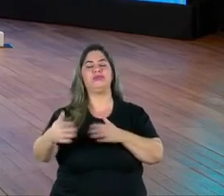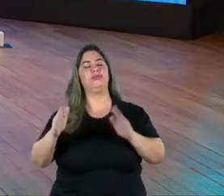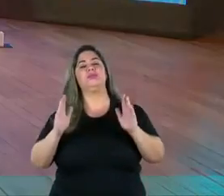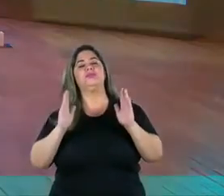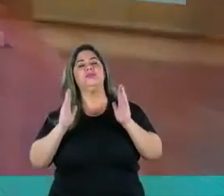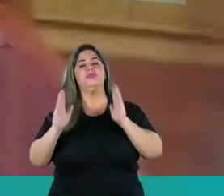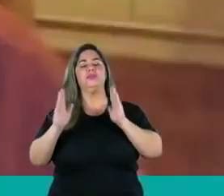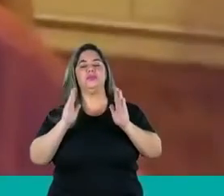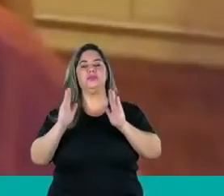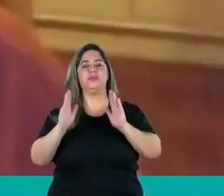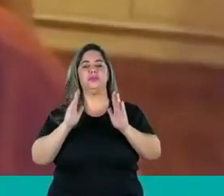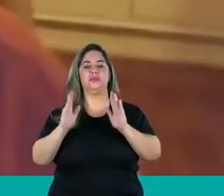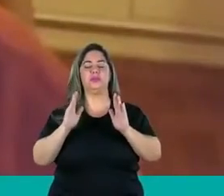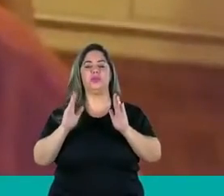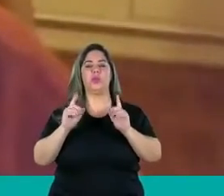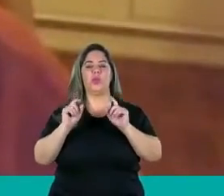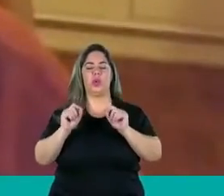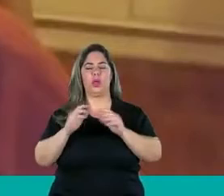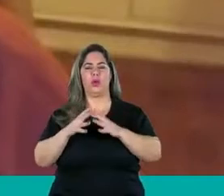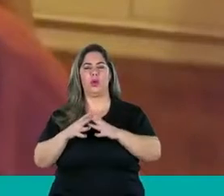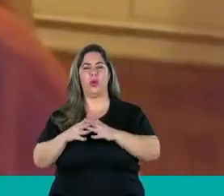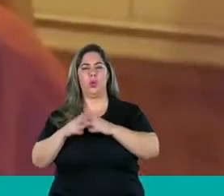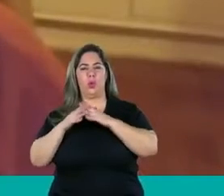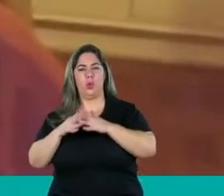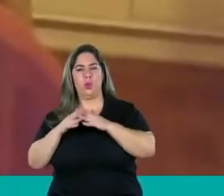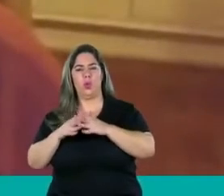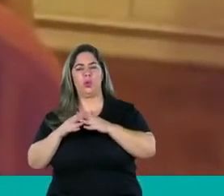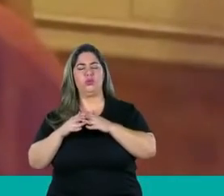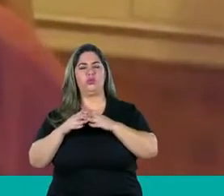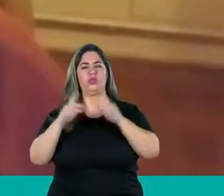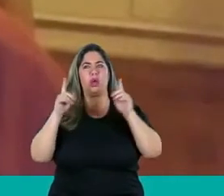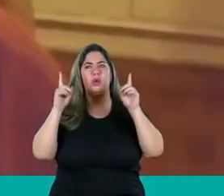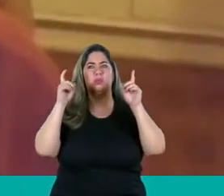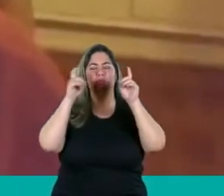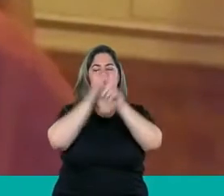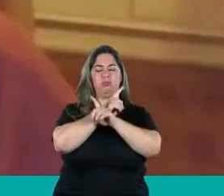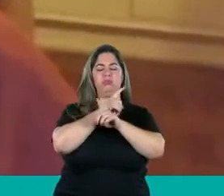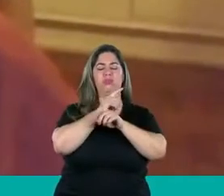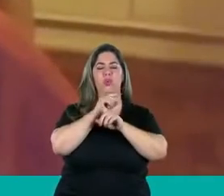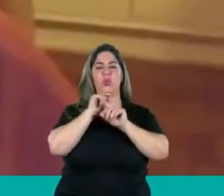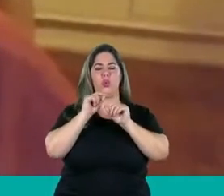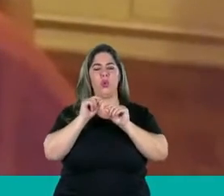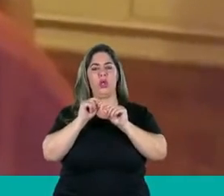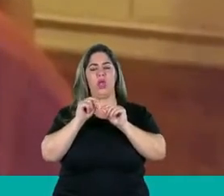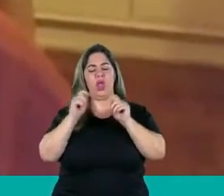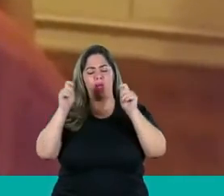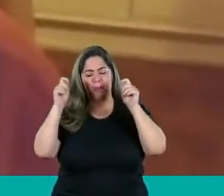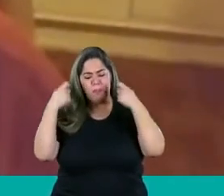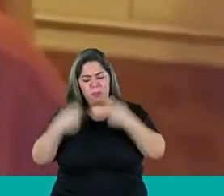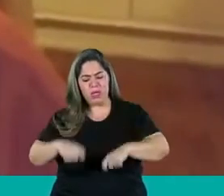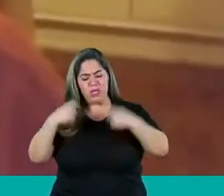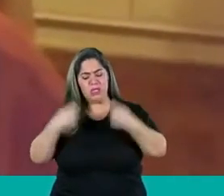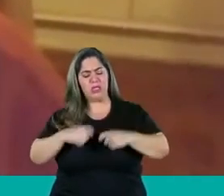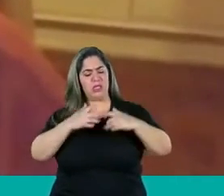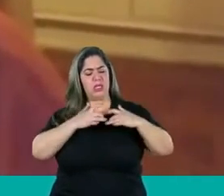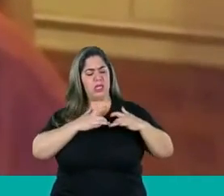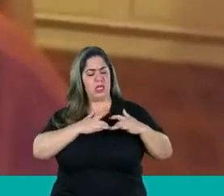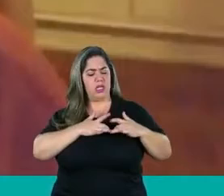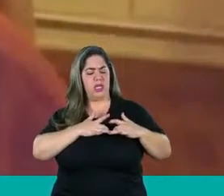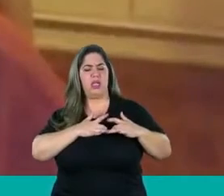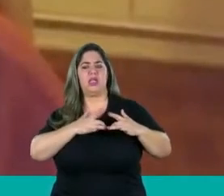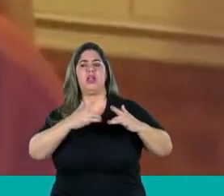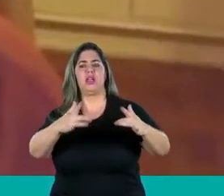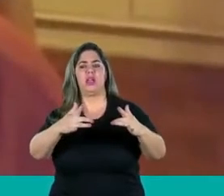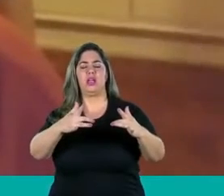momento, a complexidade nos convida a apostar na solidariedade, na fraternidade e